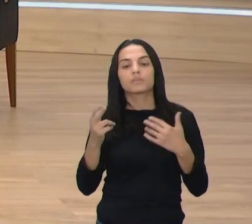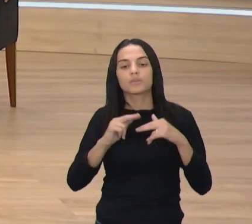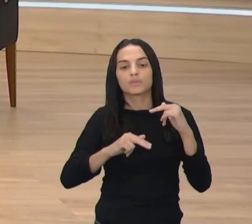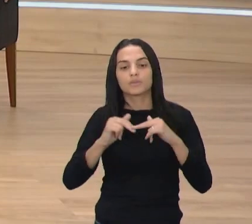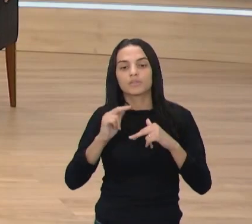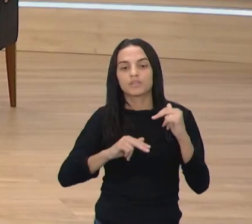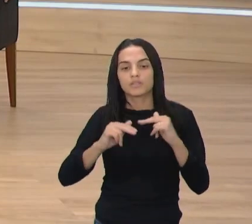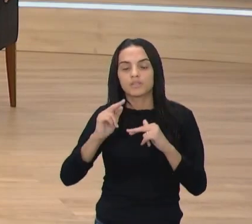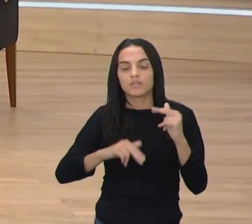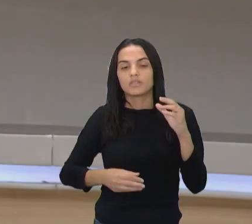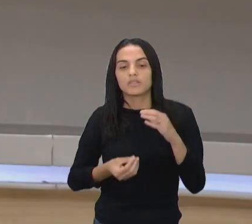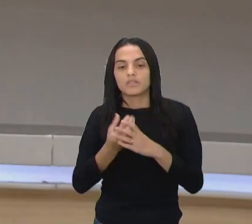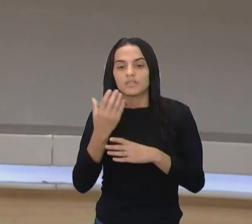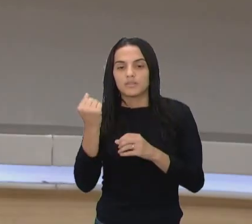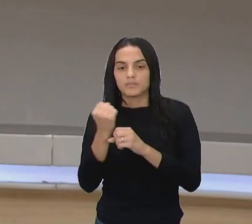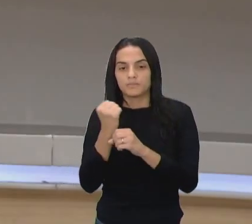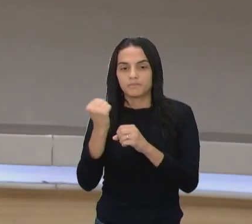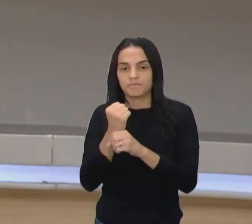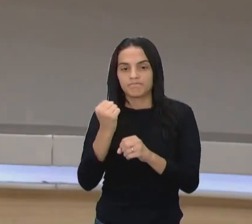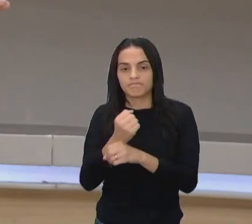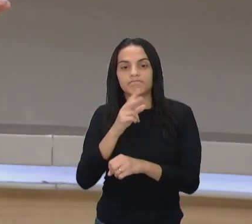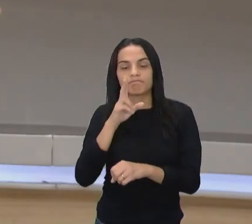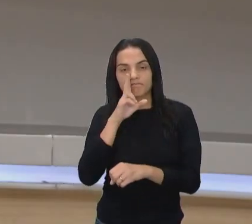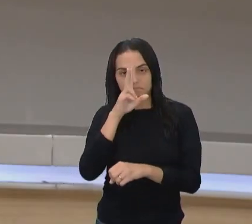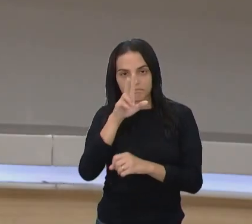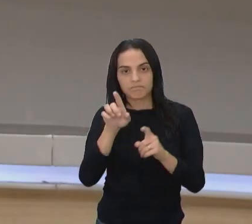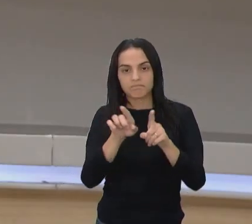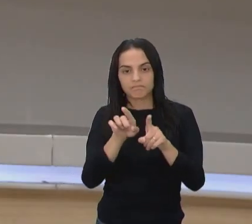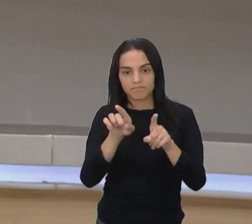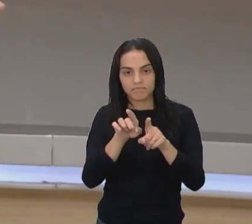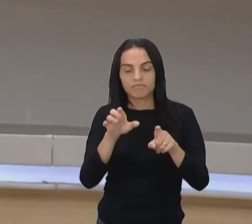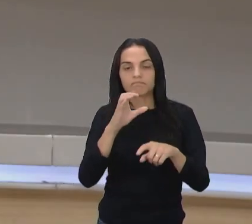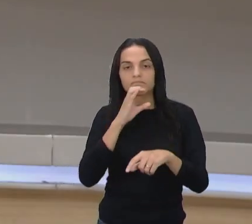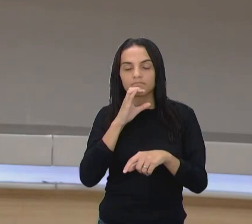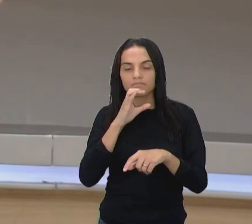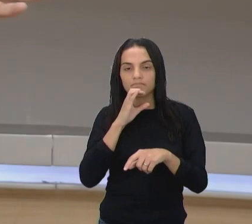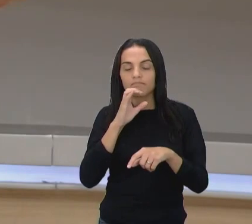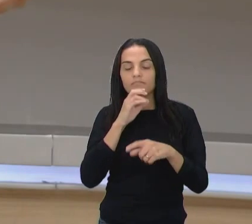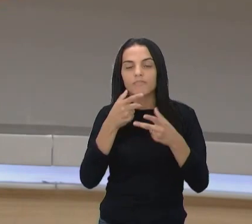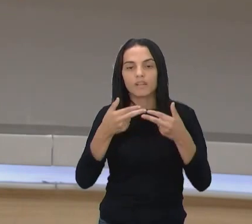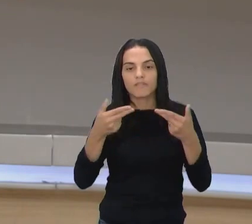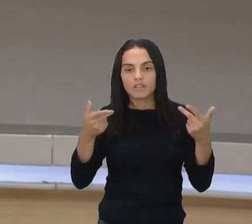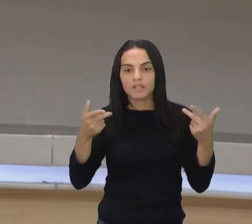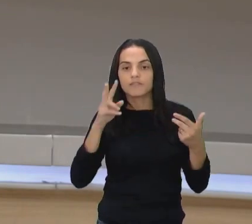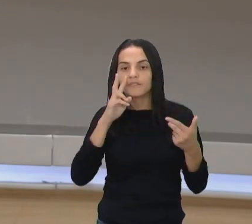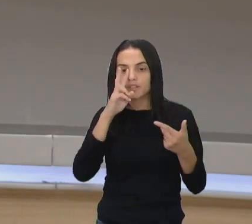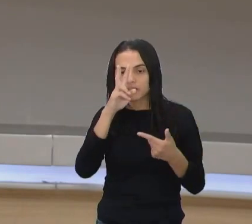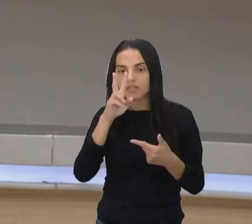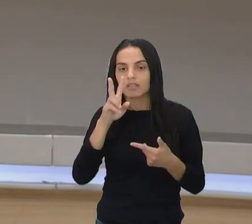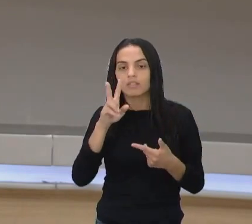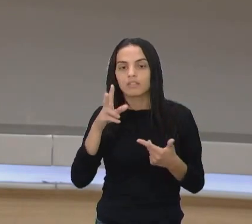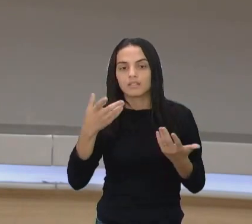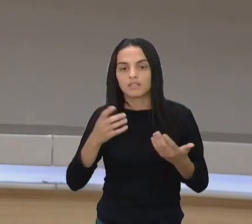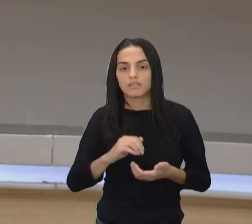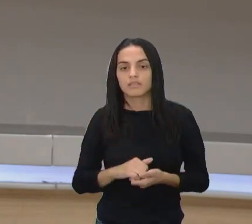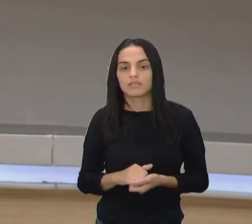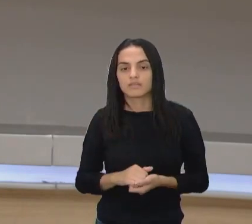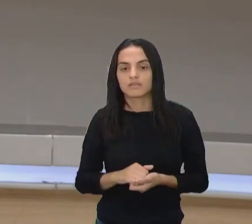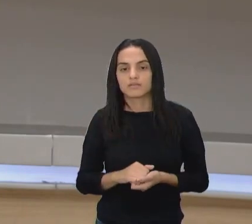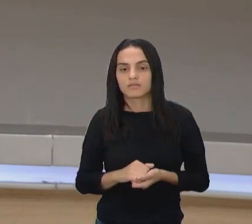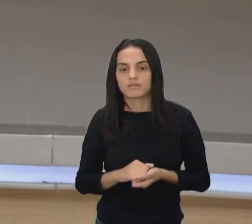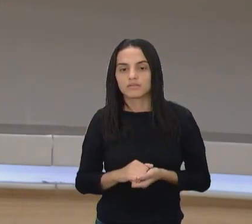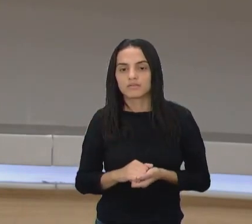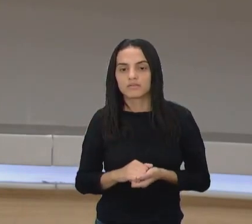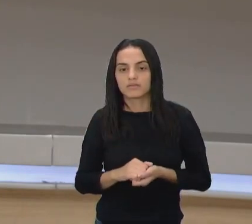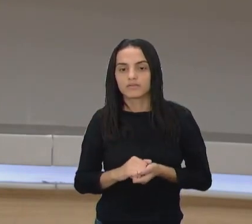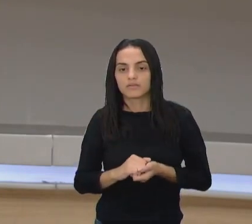e de construção são coisas resistentes também, né? Além do sim, calor, coisas resistentes. O da embalagem não, acho que é menos resistente, mas então